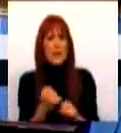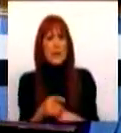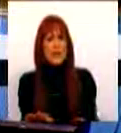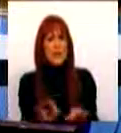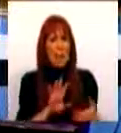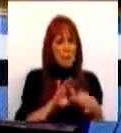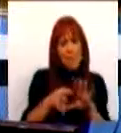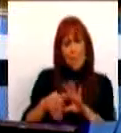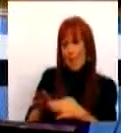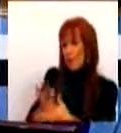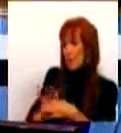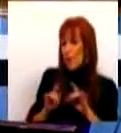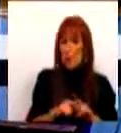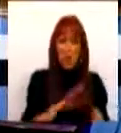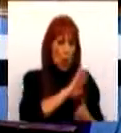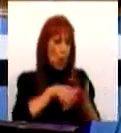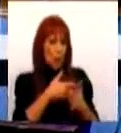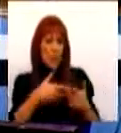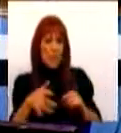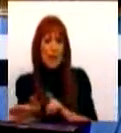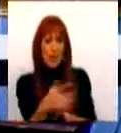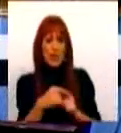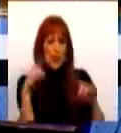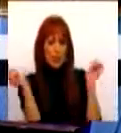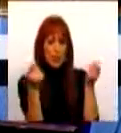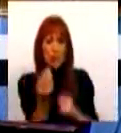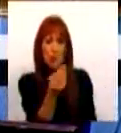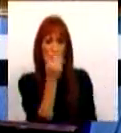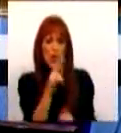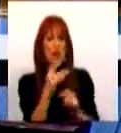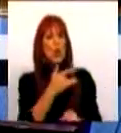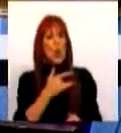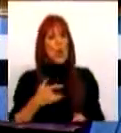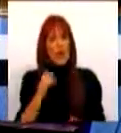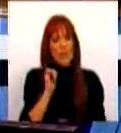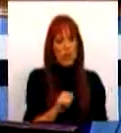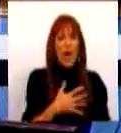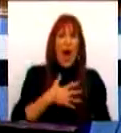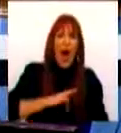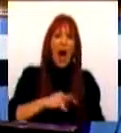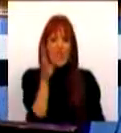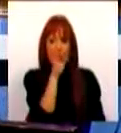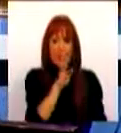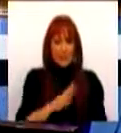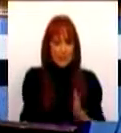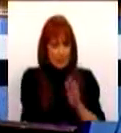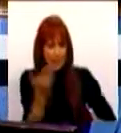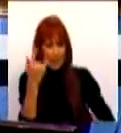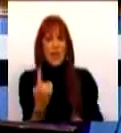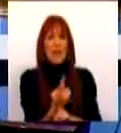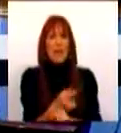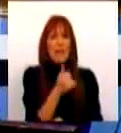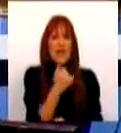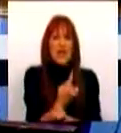forma articulada com o Programa Nacional para a Promoção da Alimentação Saudável, que pretende implementar um conjunto